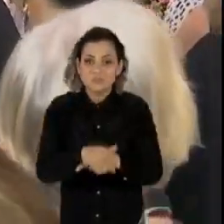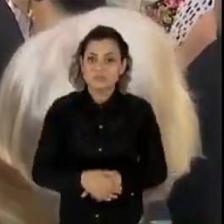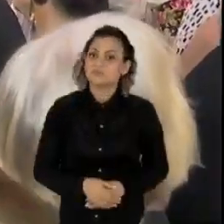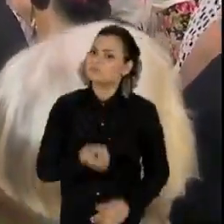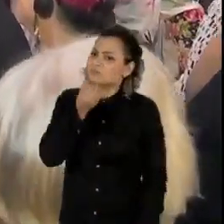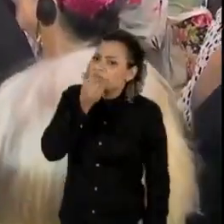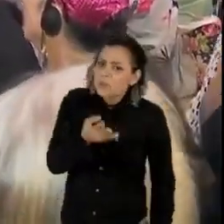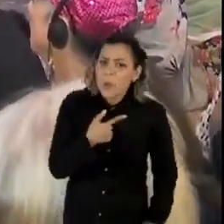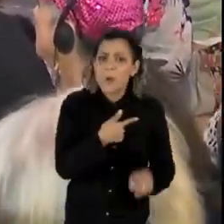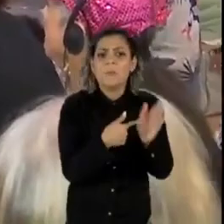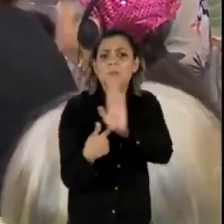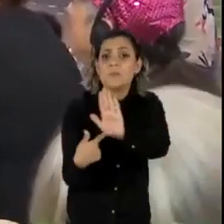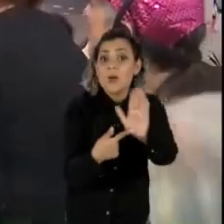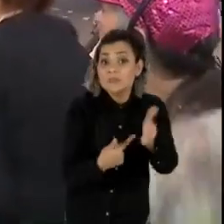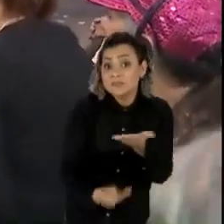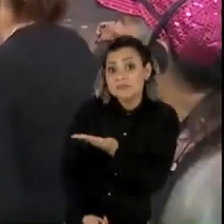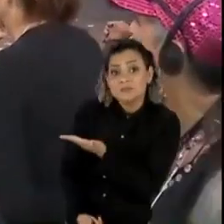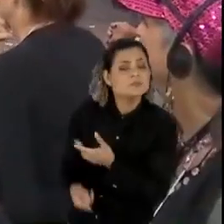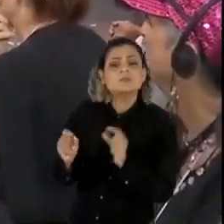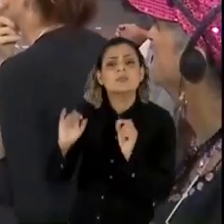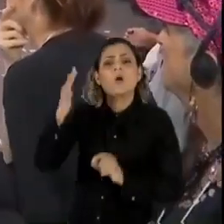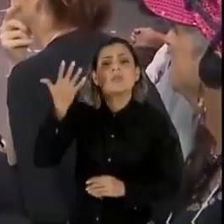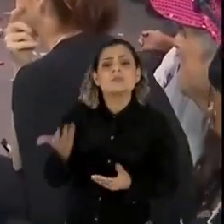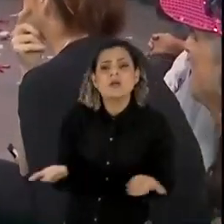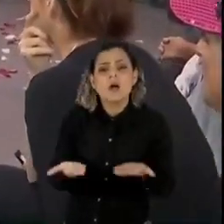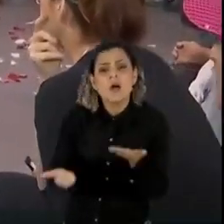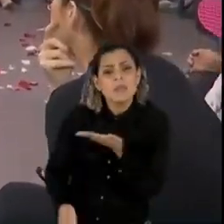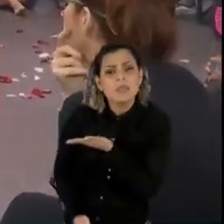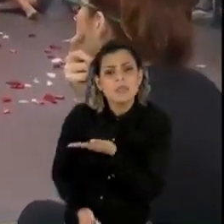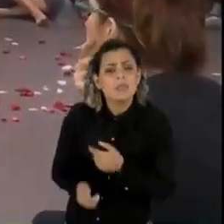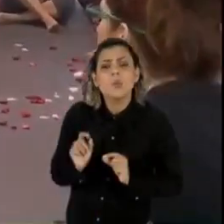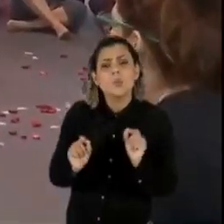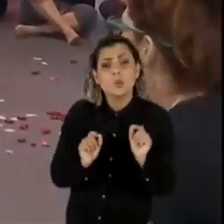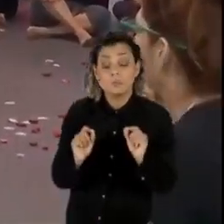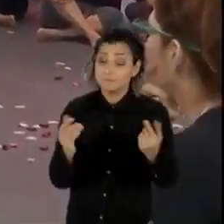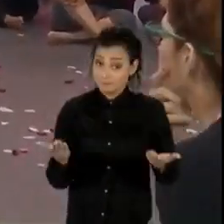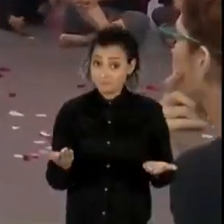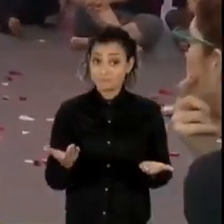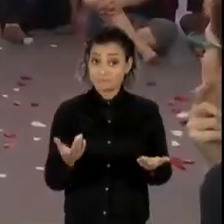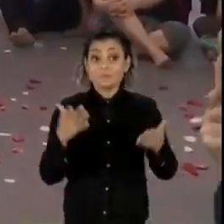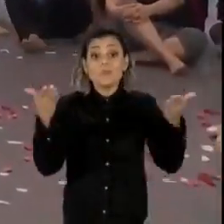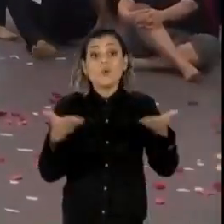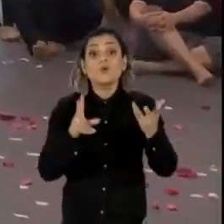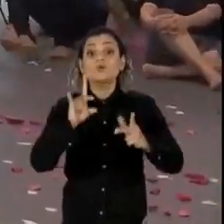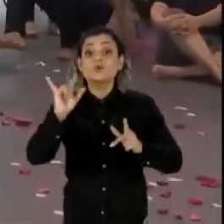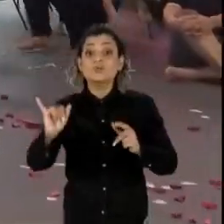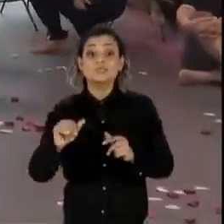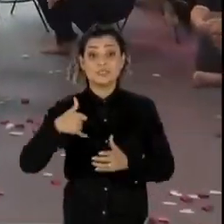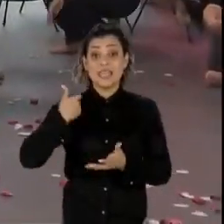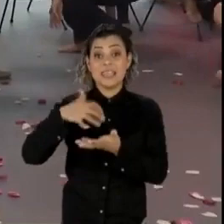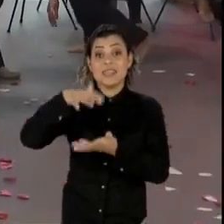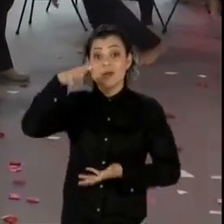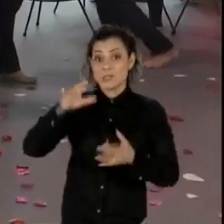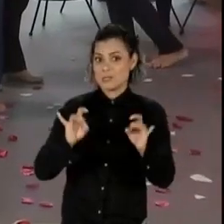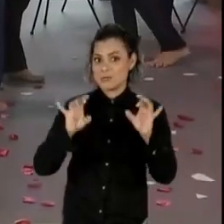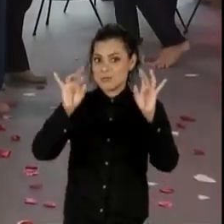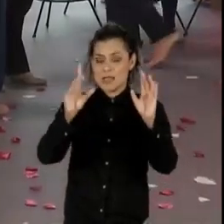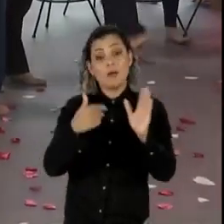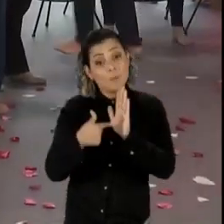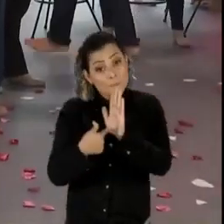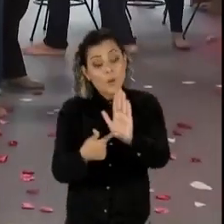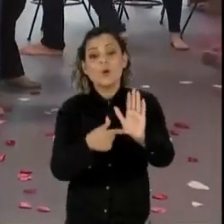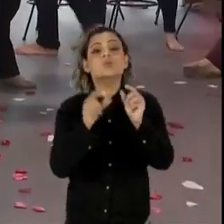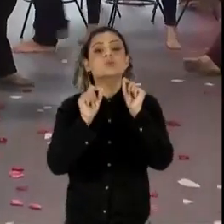google está mostrando agora que a atividade está acontecendo e gabriel só pra gente isso é claro querido hoje é o dia internacional das pessoas idosas a gente abre a mostra